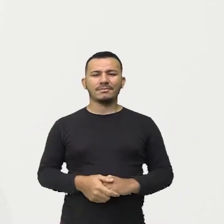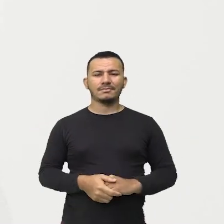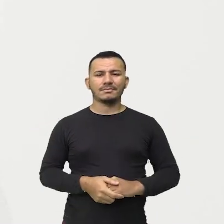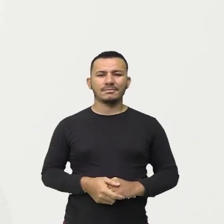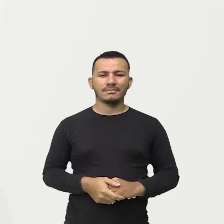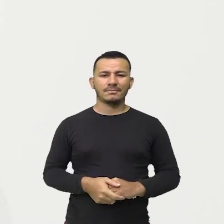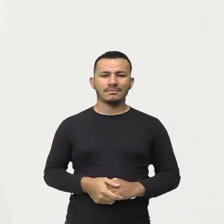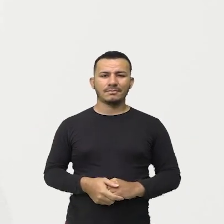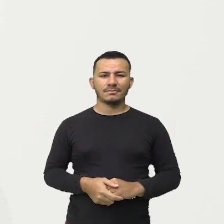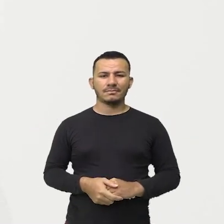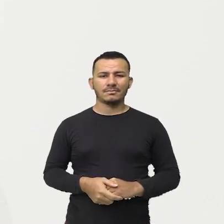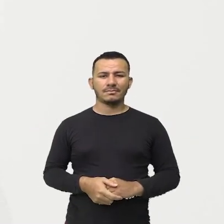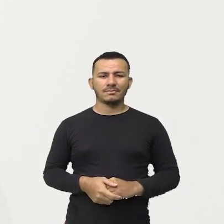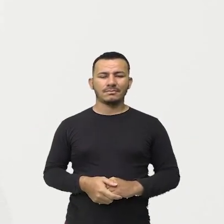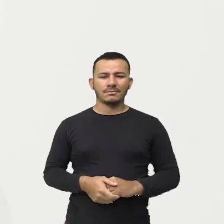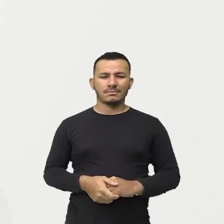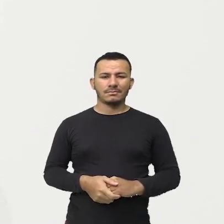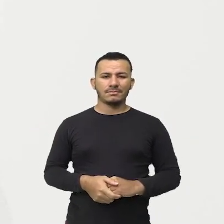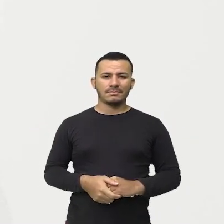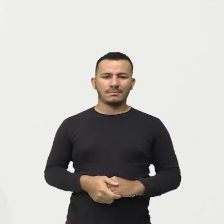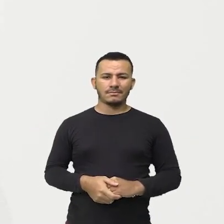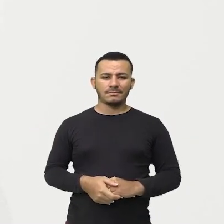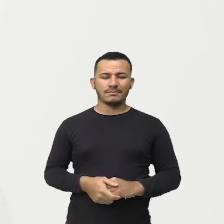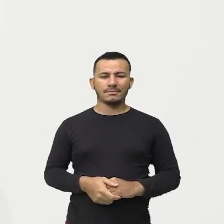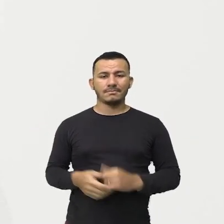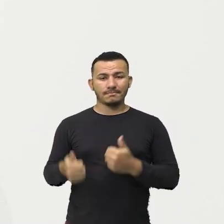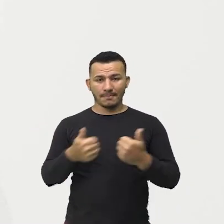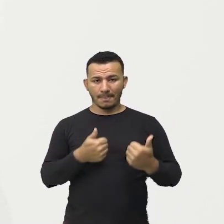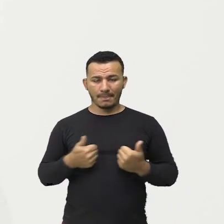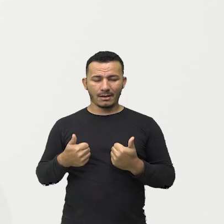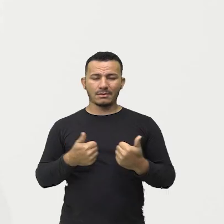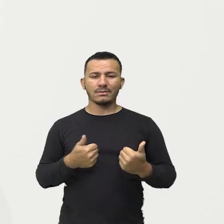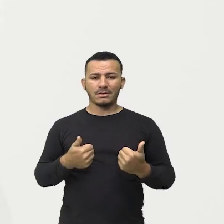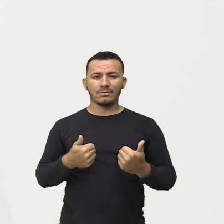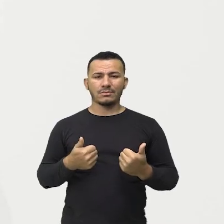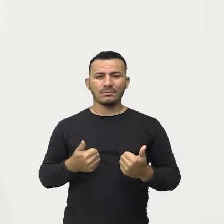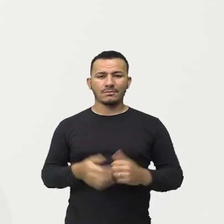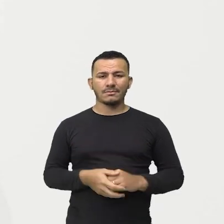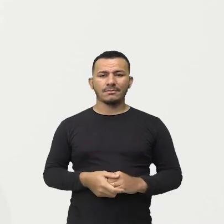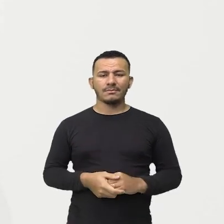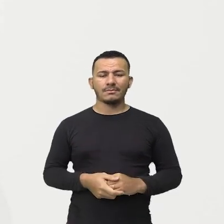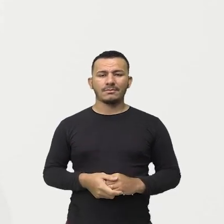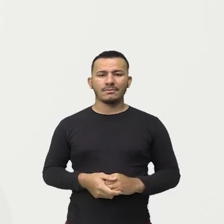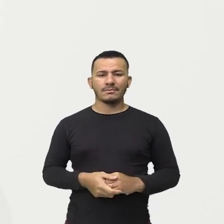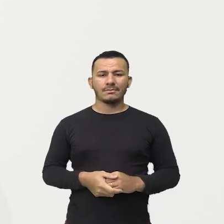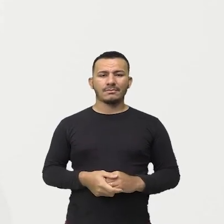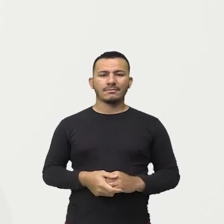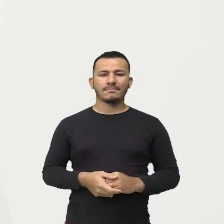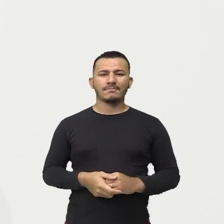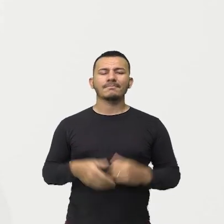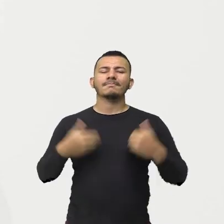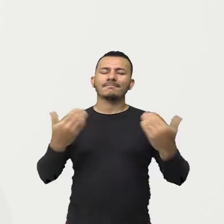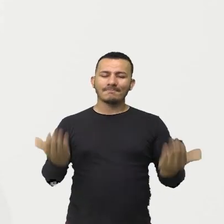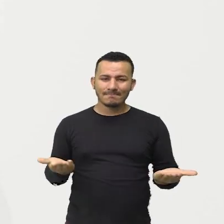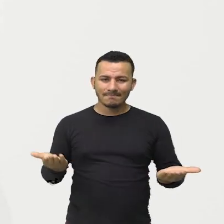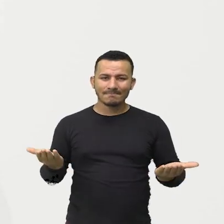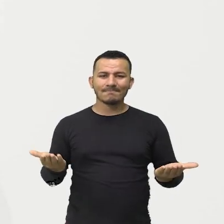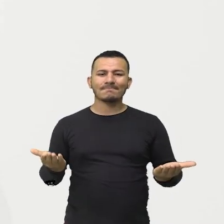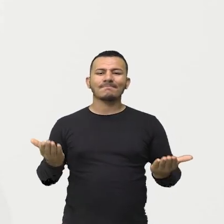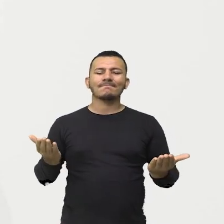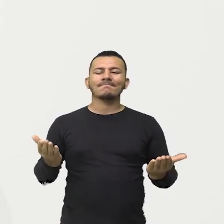expressão algébrica. Beleza? E é isso aí,